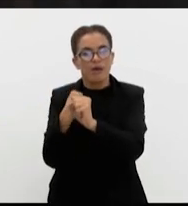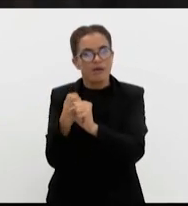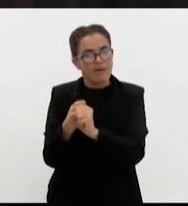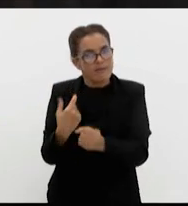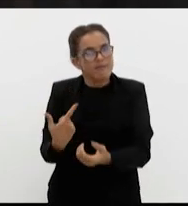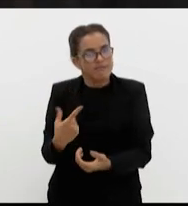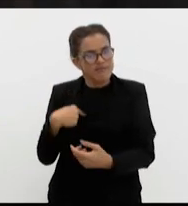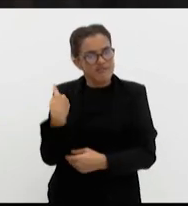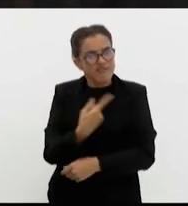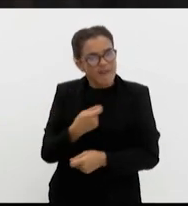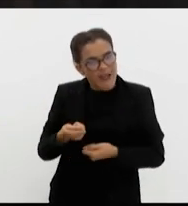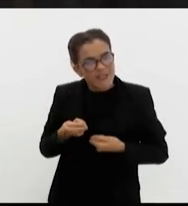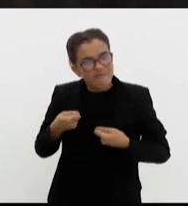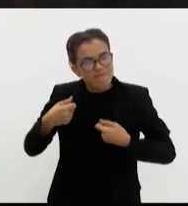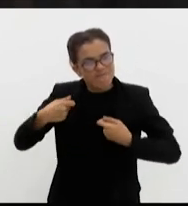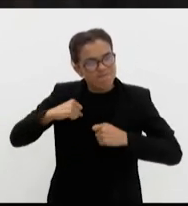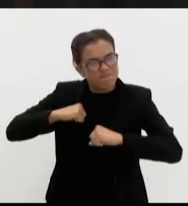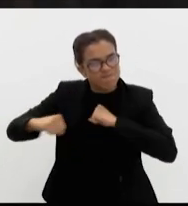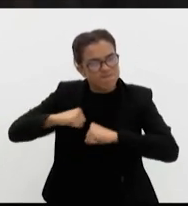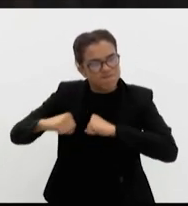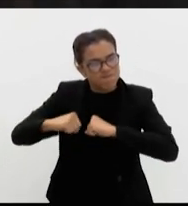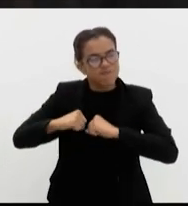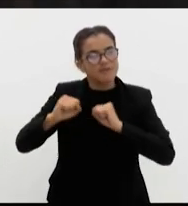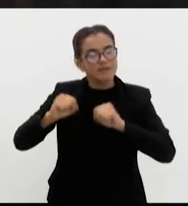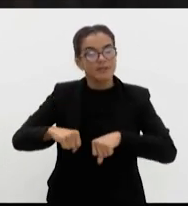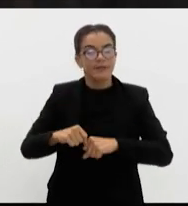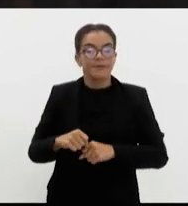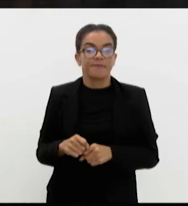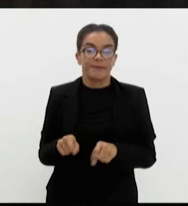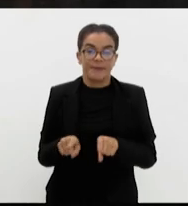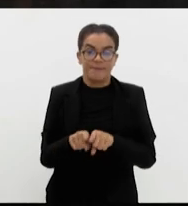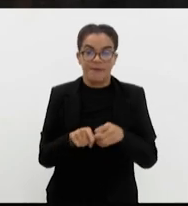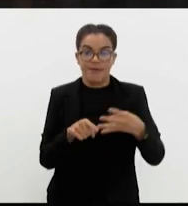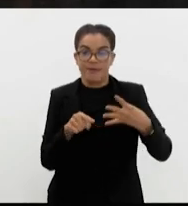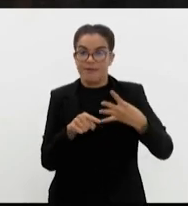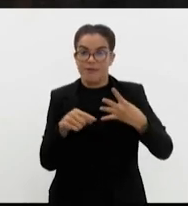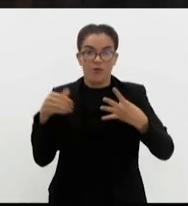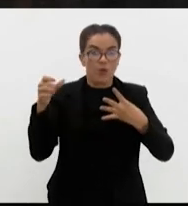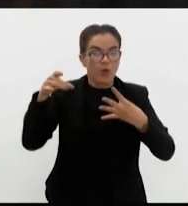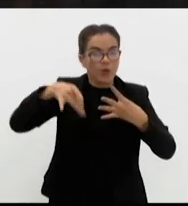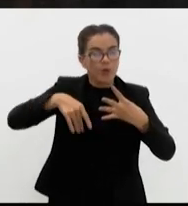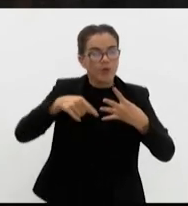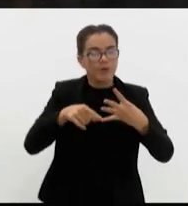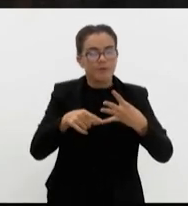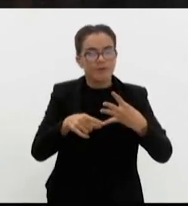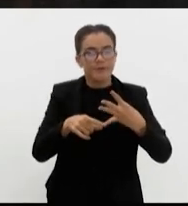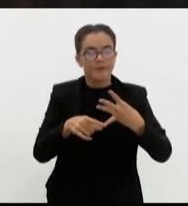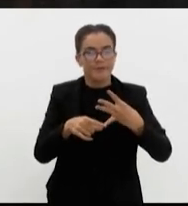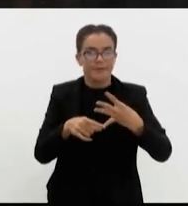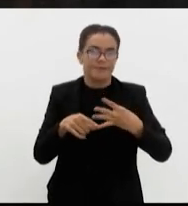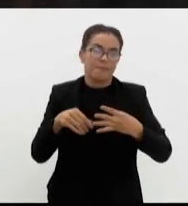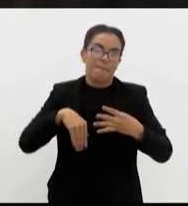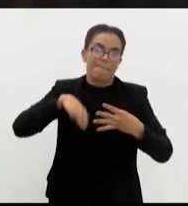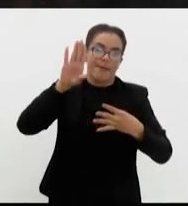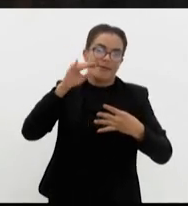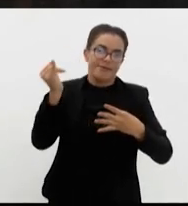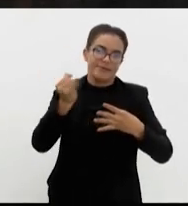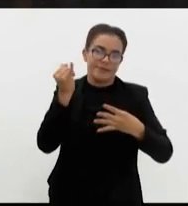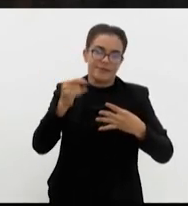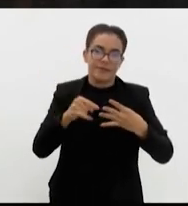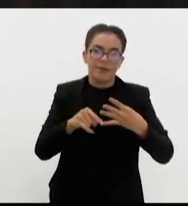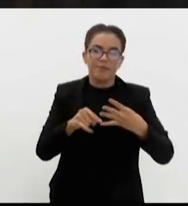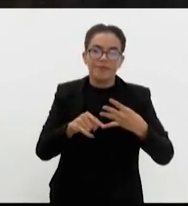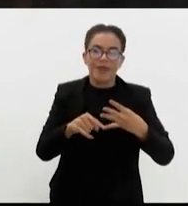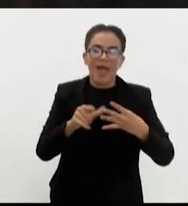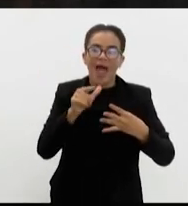dentro disso e por último não menos importante até mais importante aquele